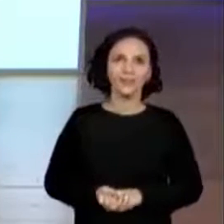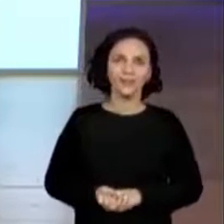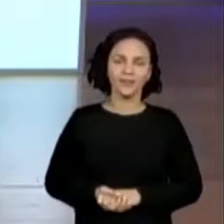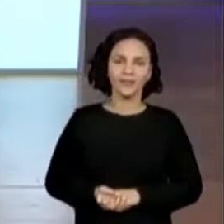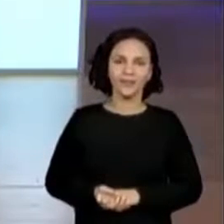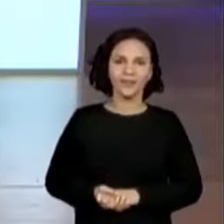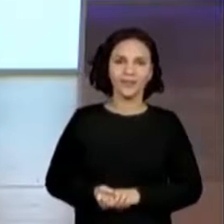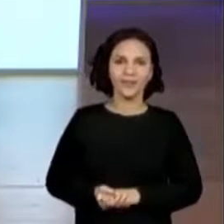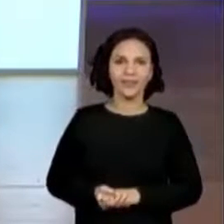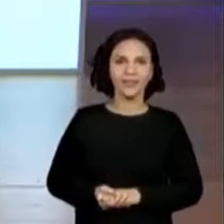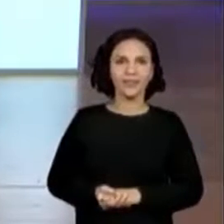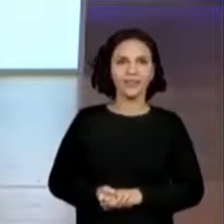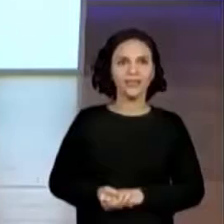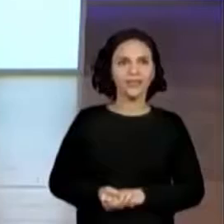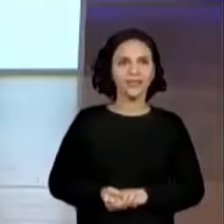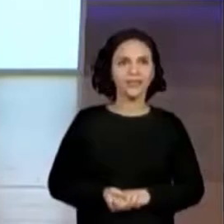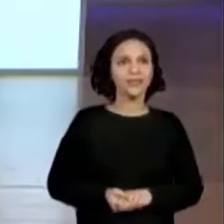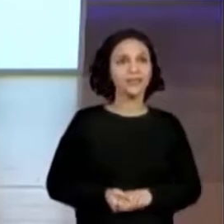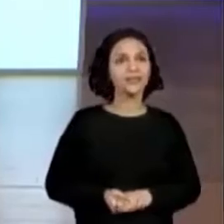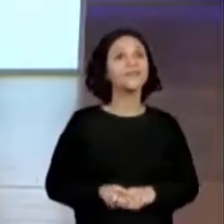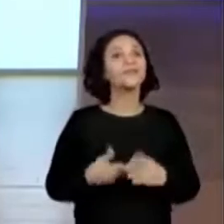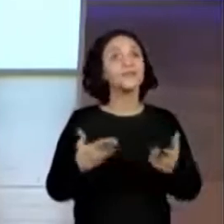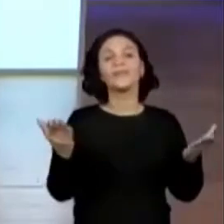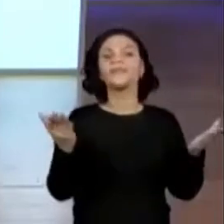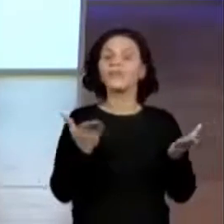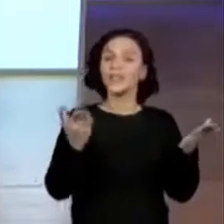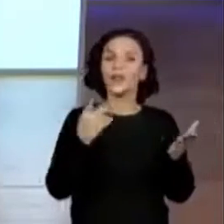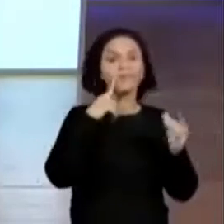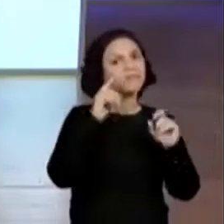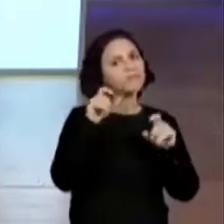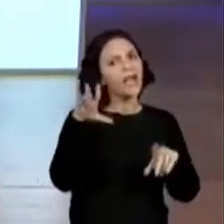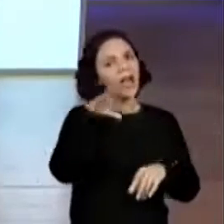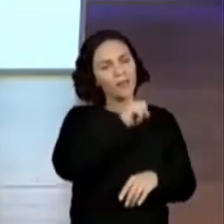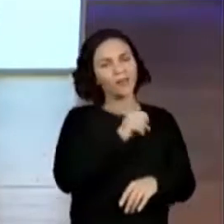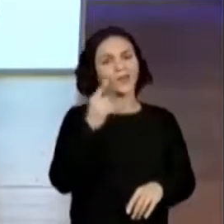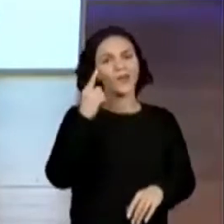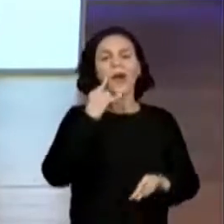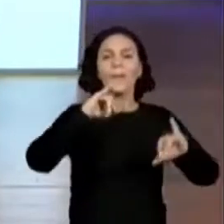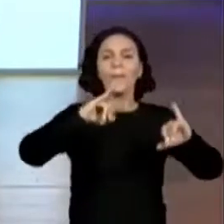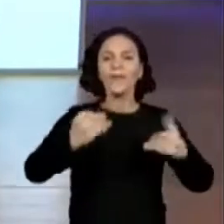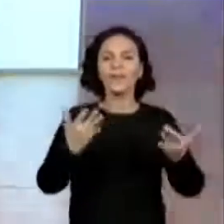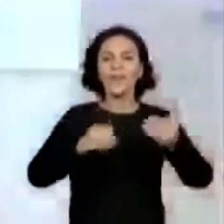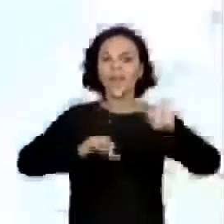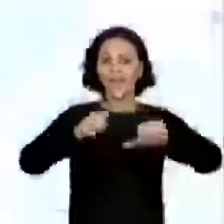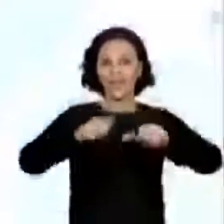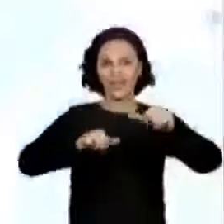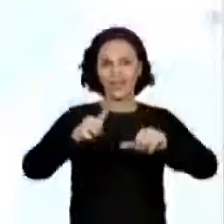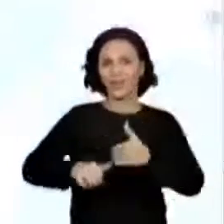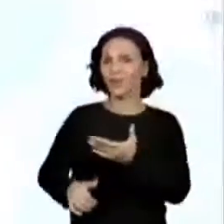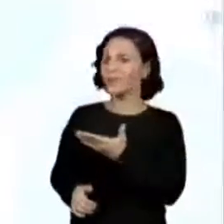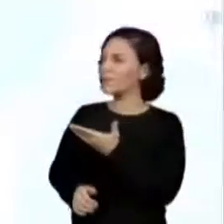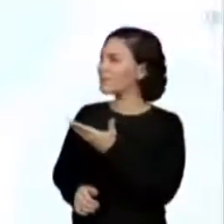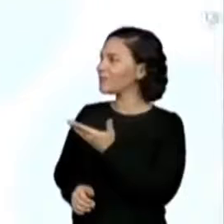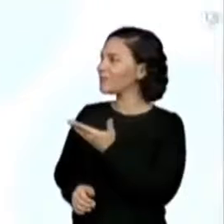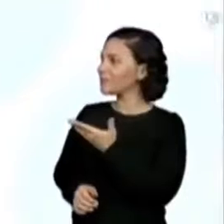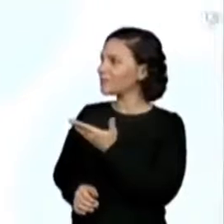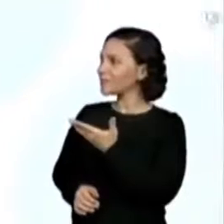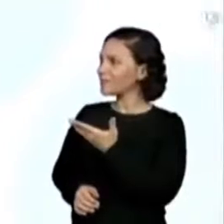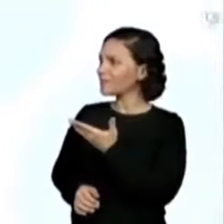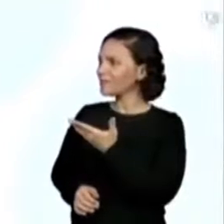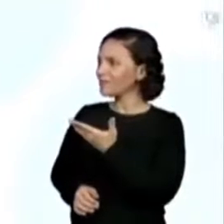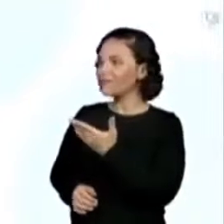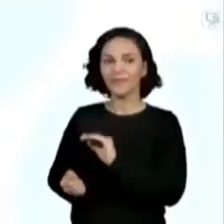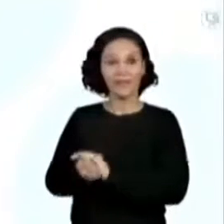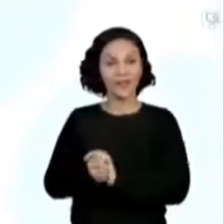deixar... Passou rapidinho, hein? Passou rapidinho, deixar aqui a nossa avaliação da aula. A